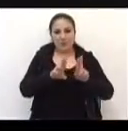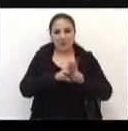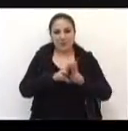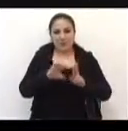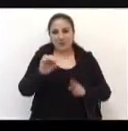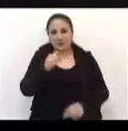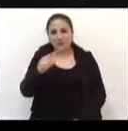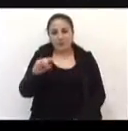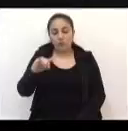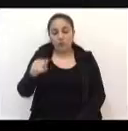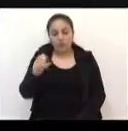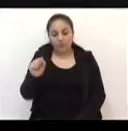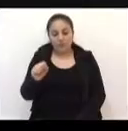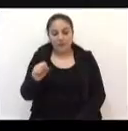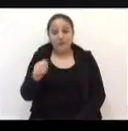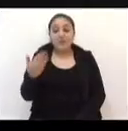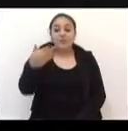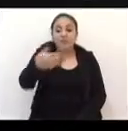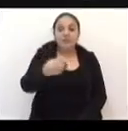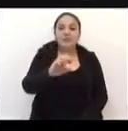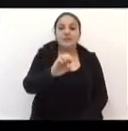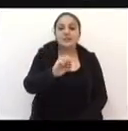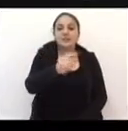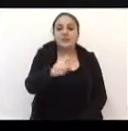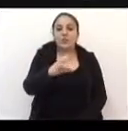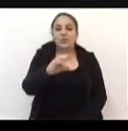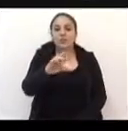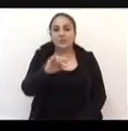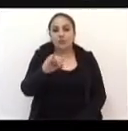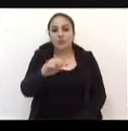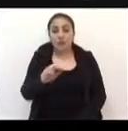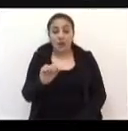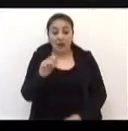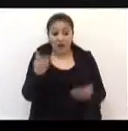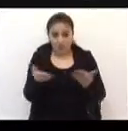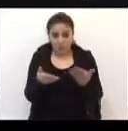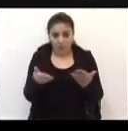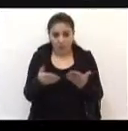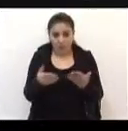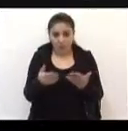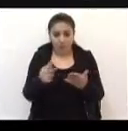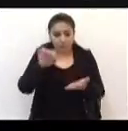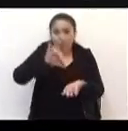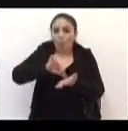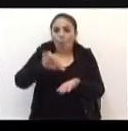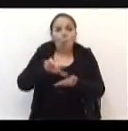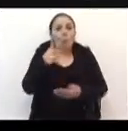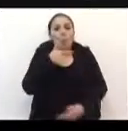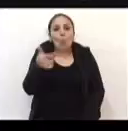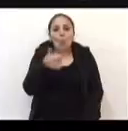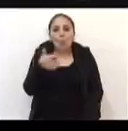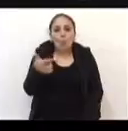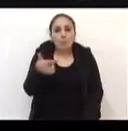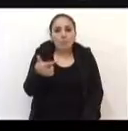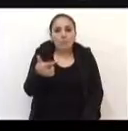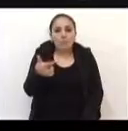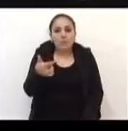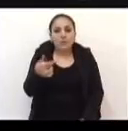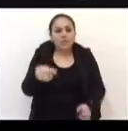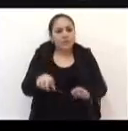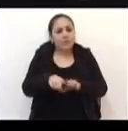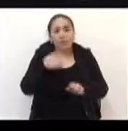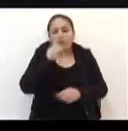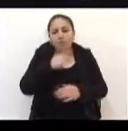José pelo centro que vai a São Cristóvão, mas naquela região ali que é por fora do centro da cidade não tem essa linha de ônibus. E com certeza vai atender